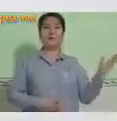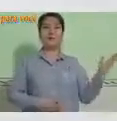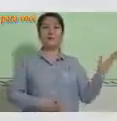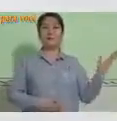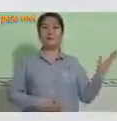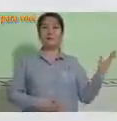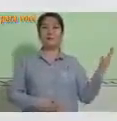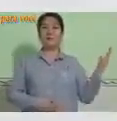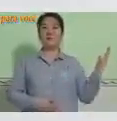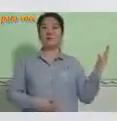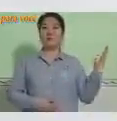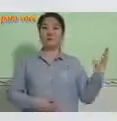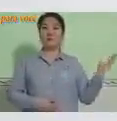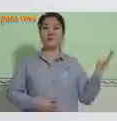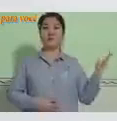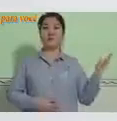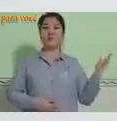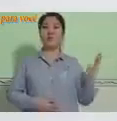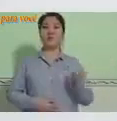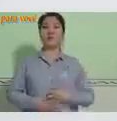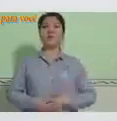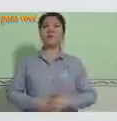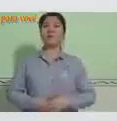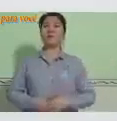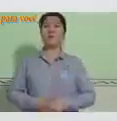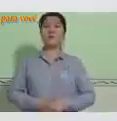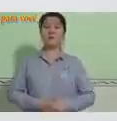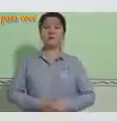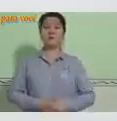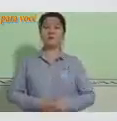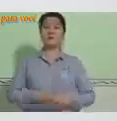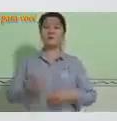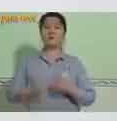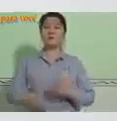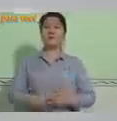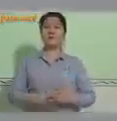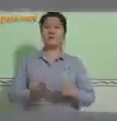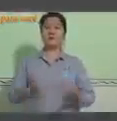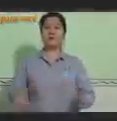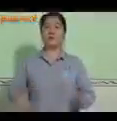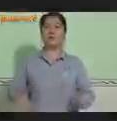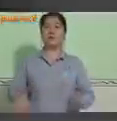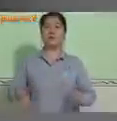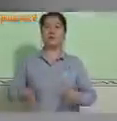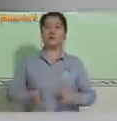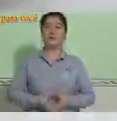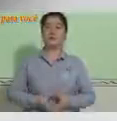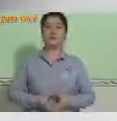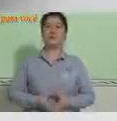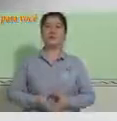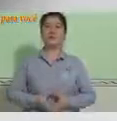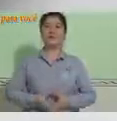VISRISCOS a cirurgia para túnel cárpico, vírgula, assim como todas as cirurgias, vírgula, apresenta alguns riscos como infecção,